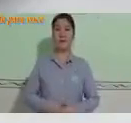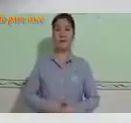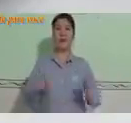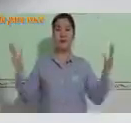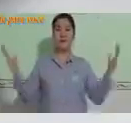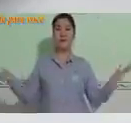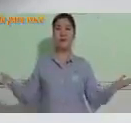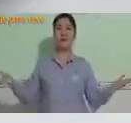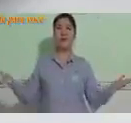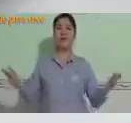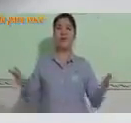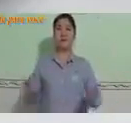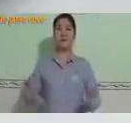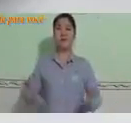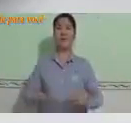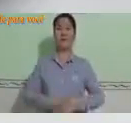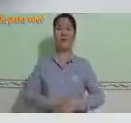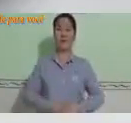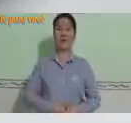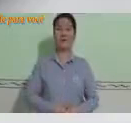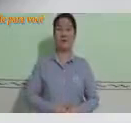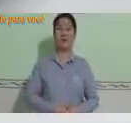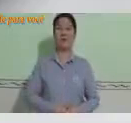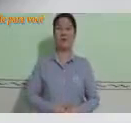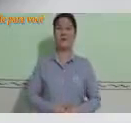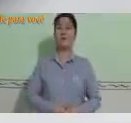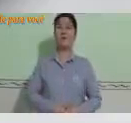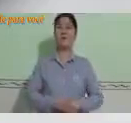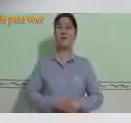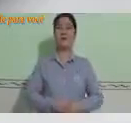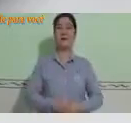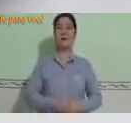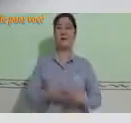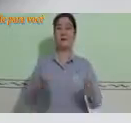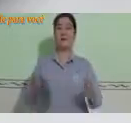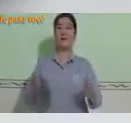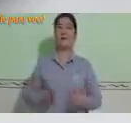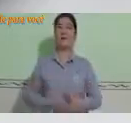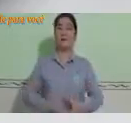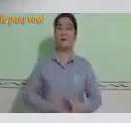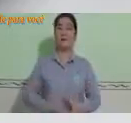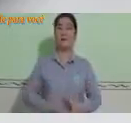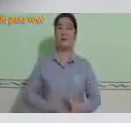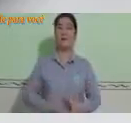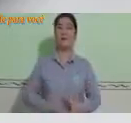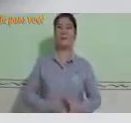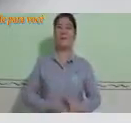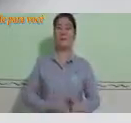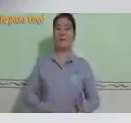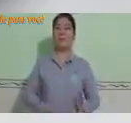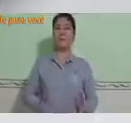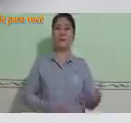srn ateu de o éssióbê rst a dst os&t ver o m10 dúvidas